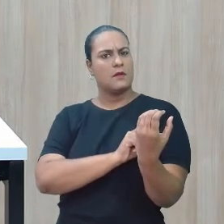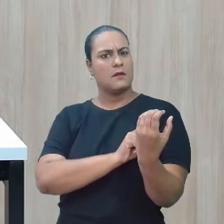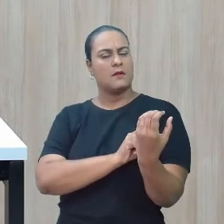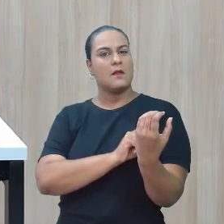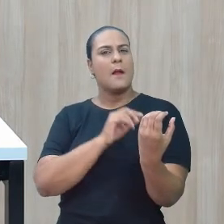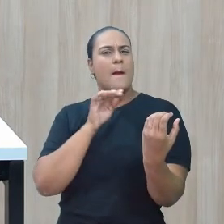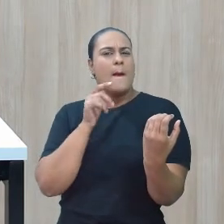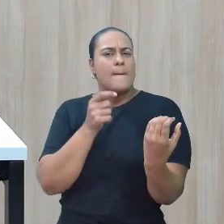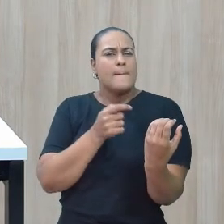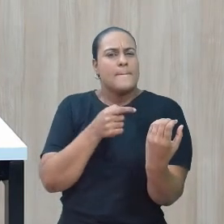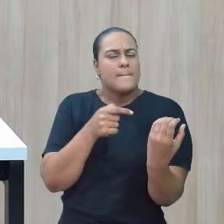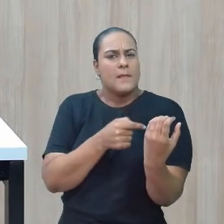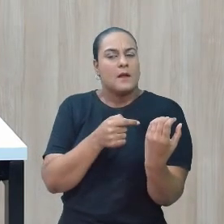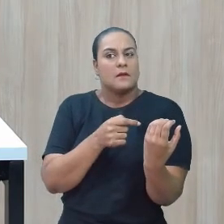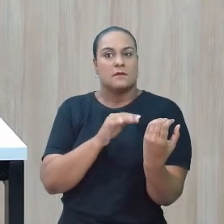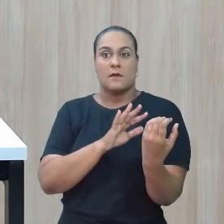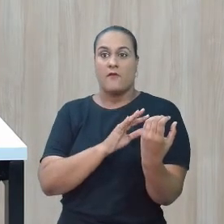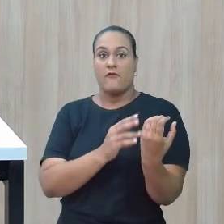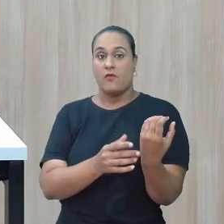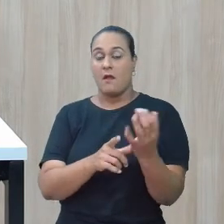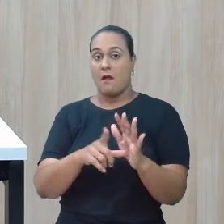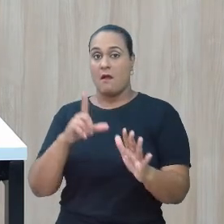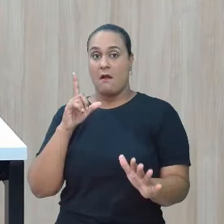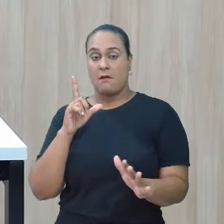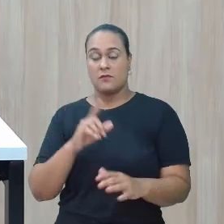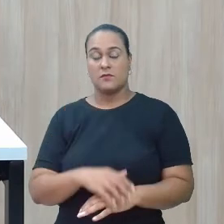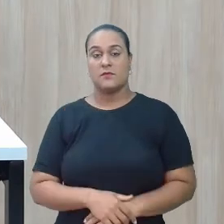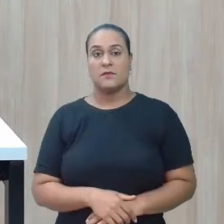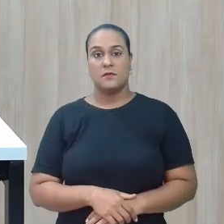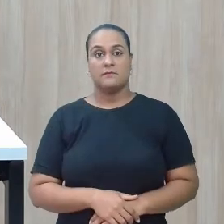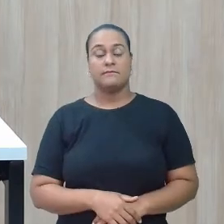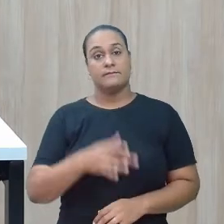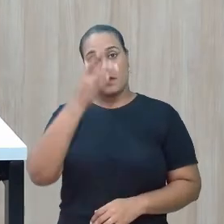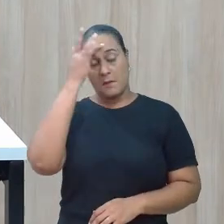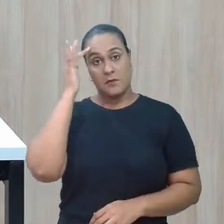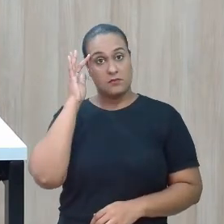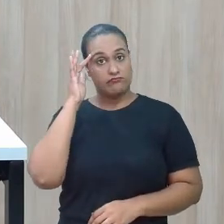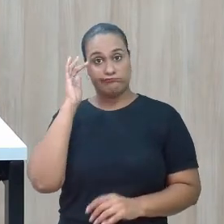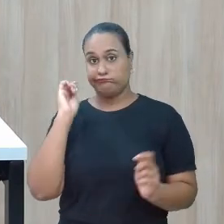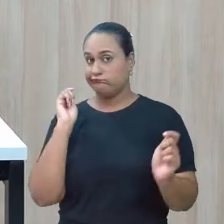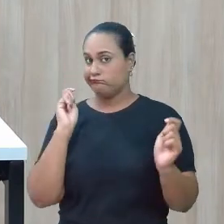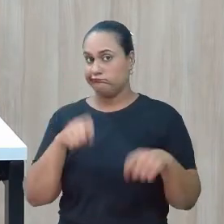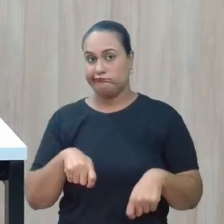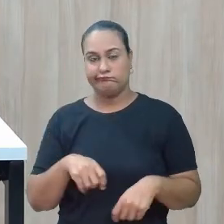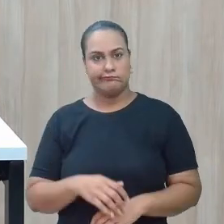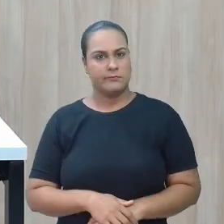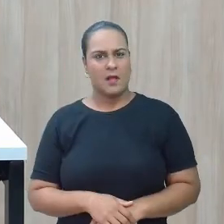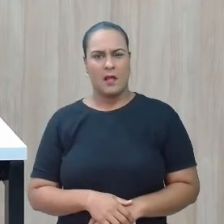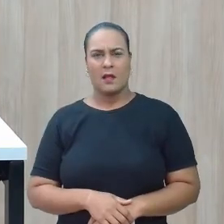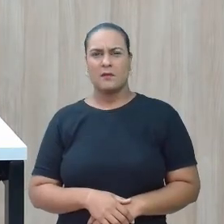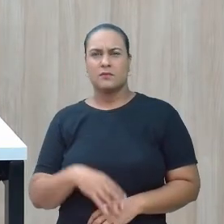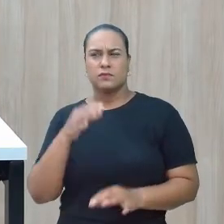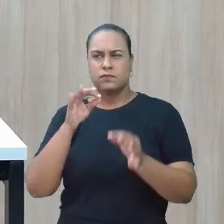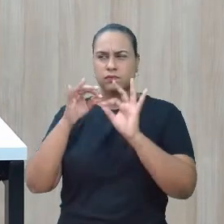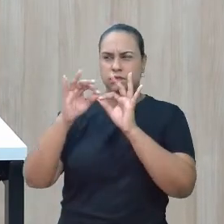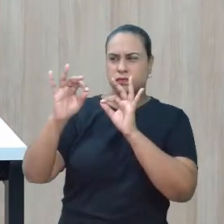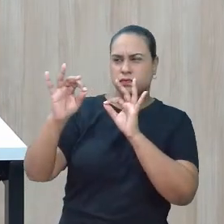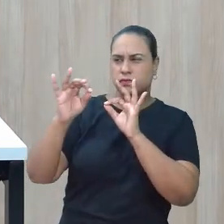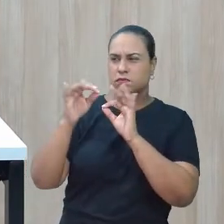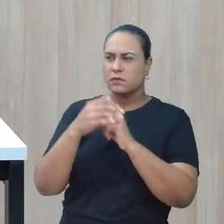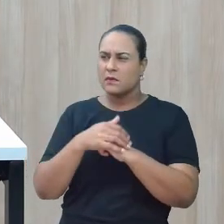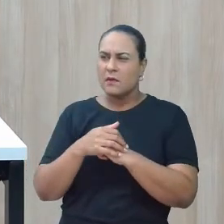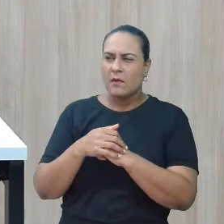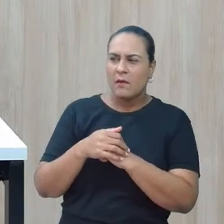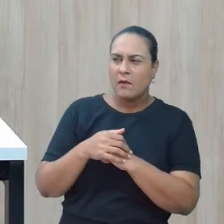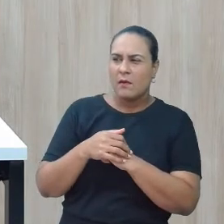na retina, ele formou um pouquinho antes. E o que acontece? Esse indivíduo não consegue enxergar de longe.